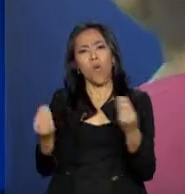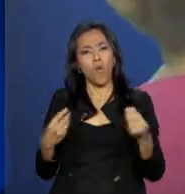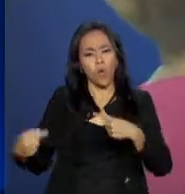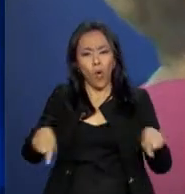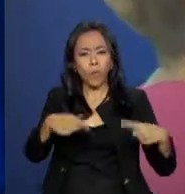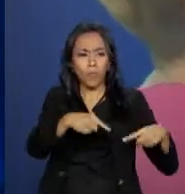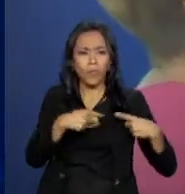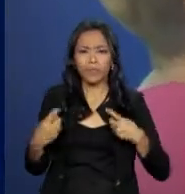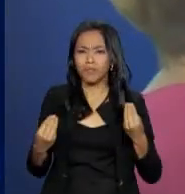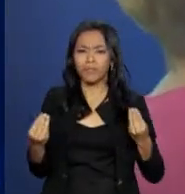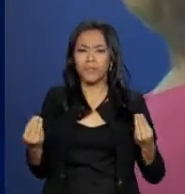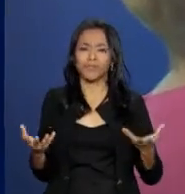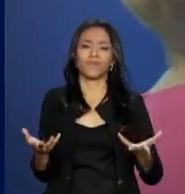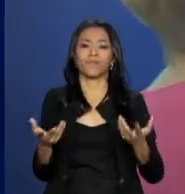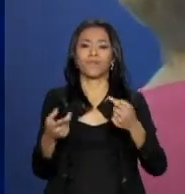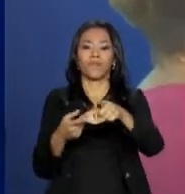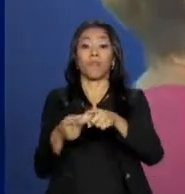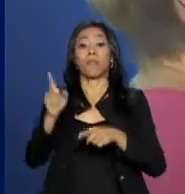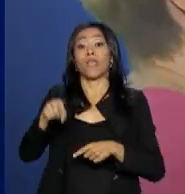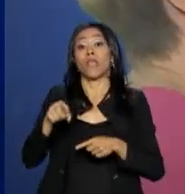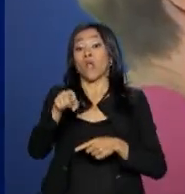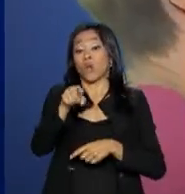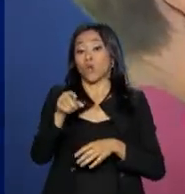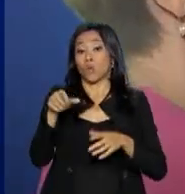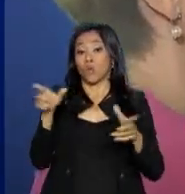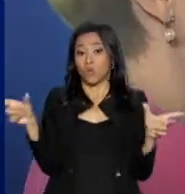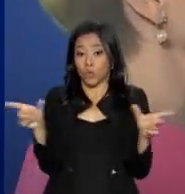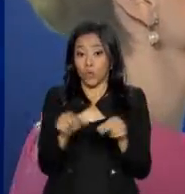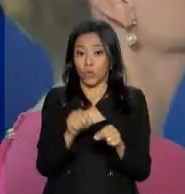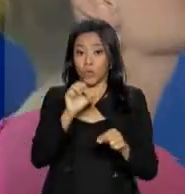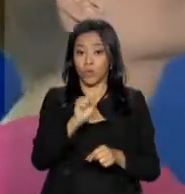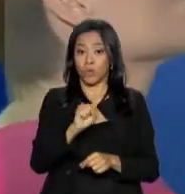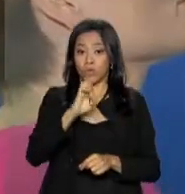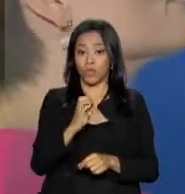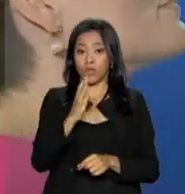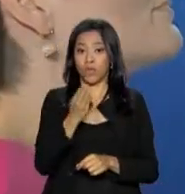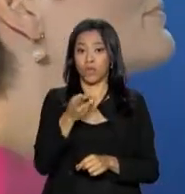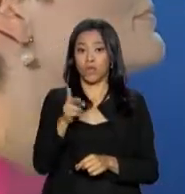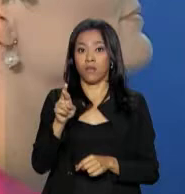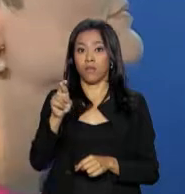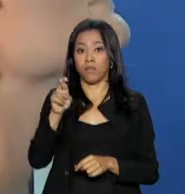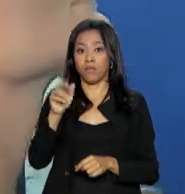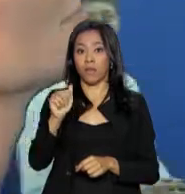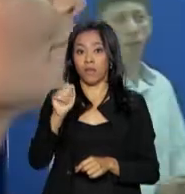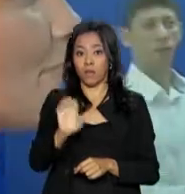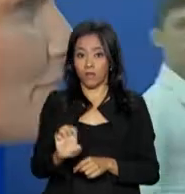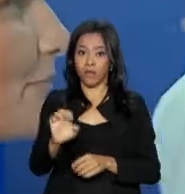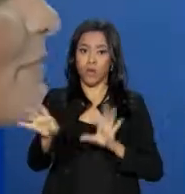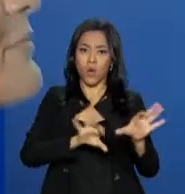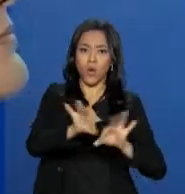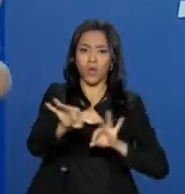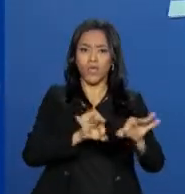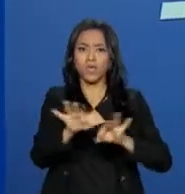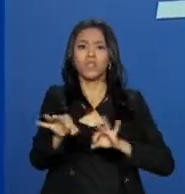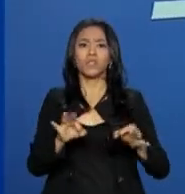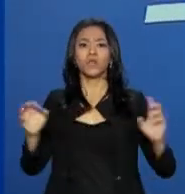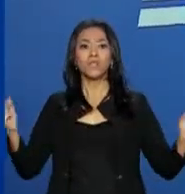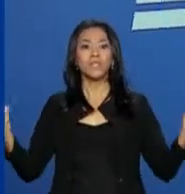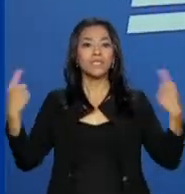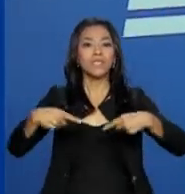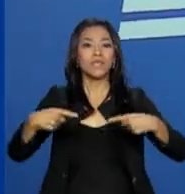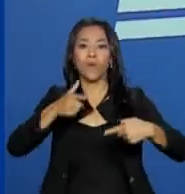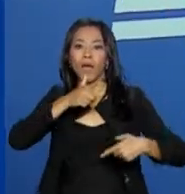Isso mesmo. O SEBRAE, ONU Meio Ambiente, com o apoio do Green Nation, realizou o Camp de Eco-Inovação Desafio Água,